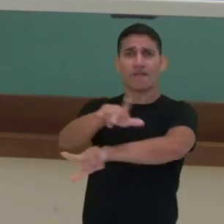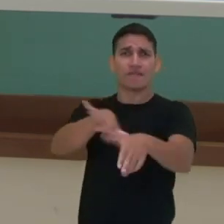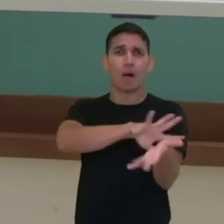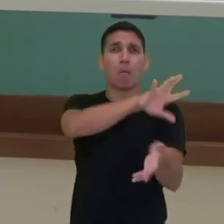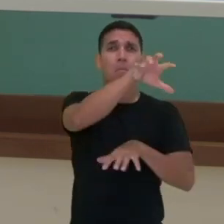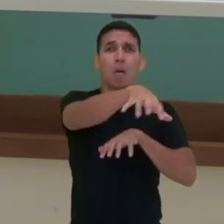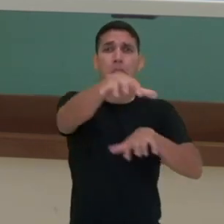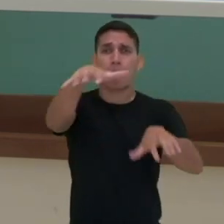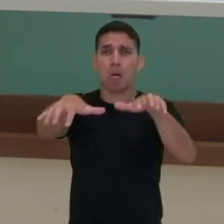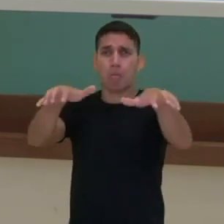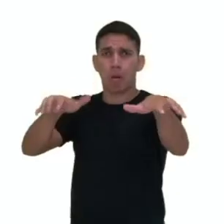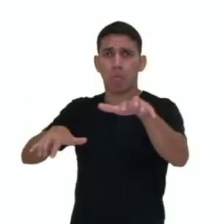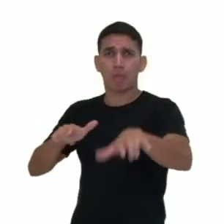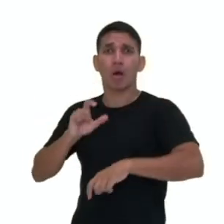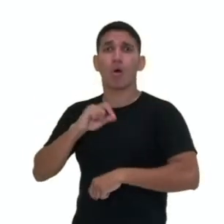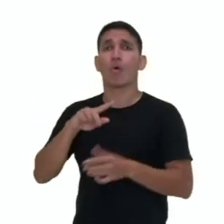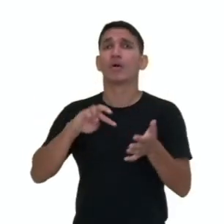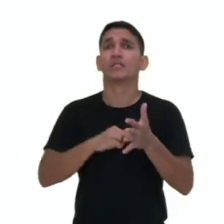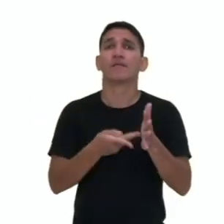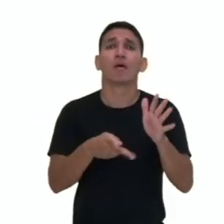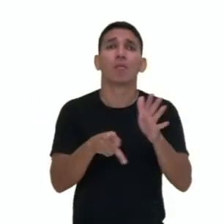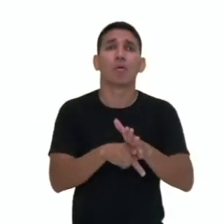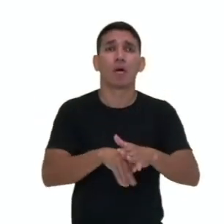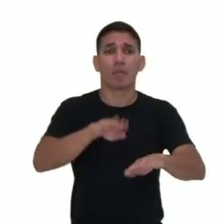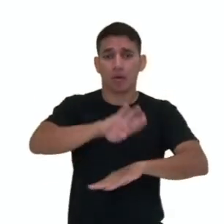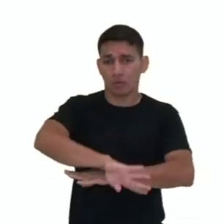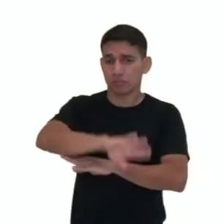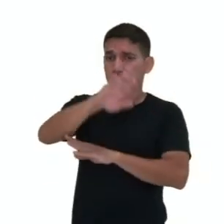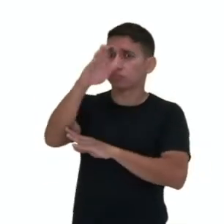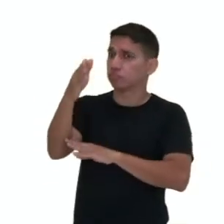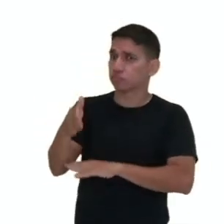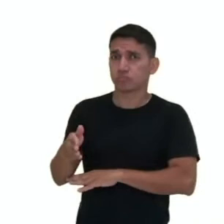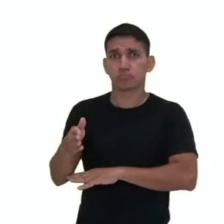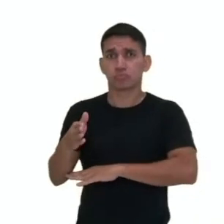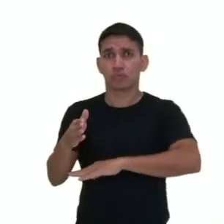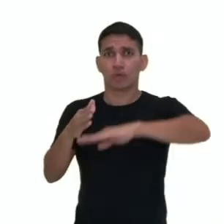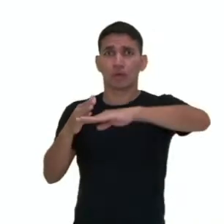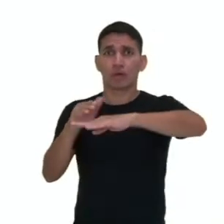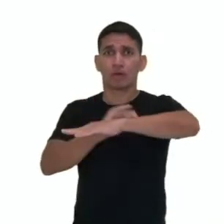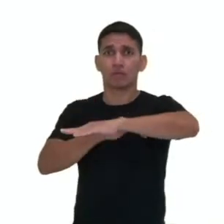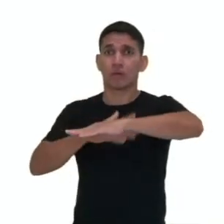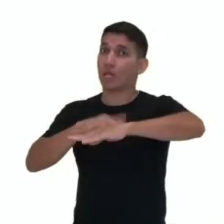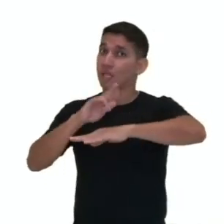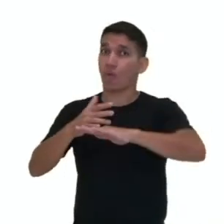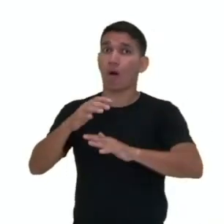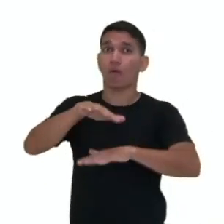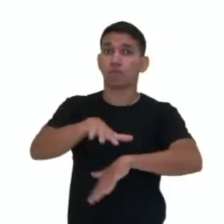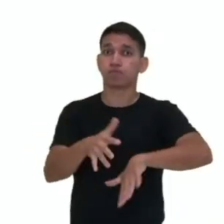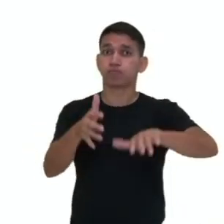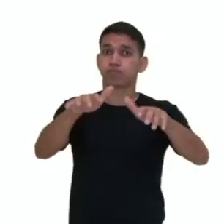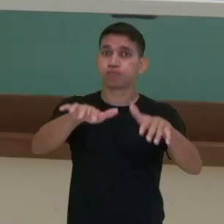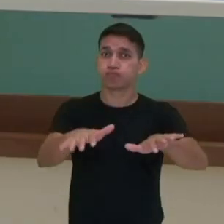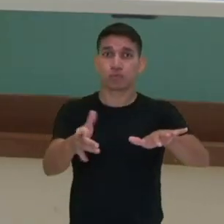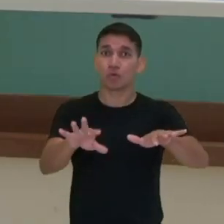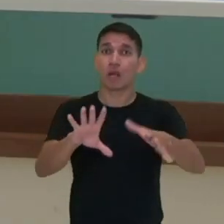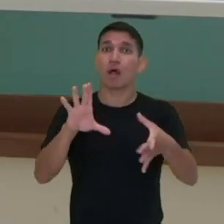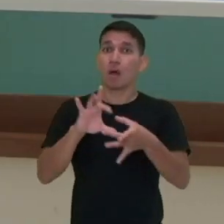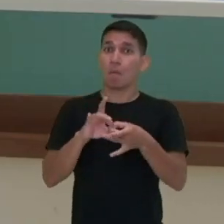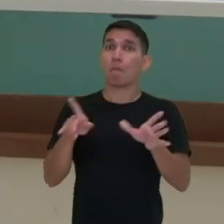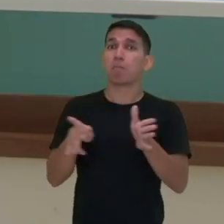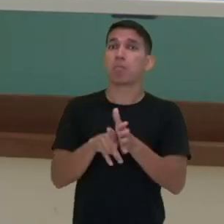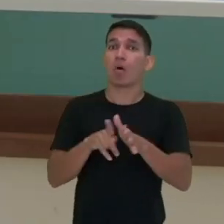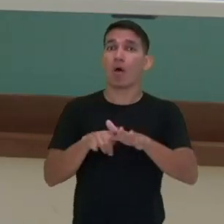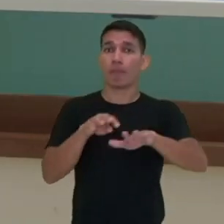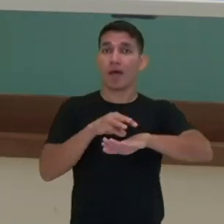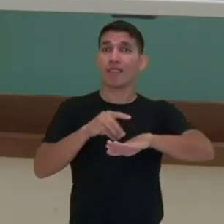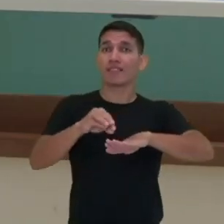mais são do que o topo das montanhas submarinas. Elas não são flutuantes, elas estão ligadas ao continente